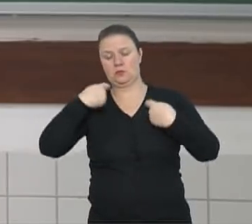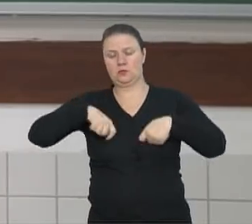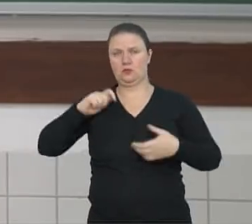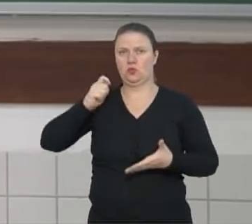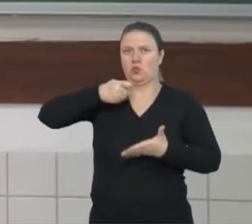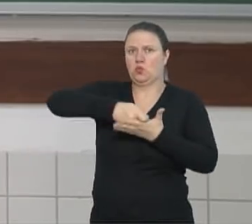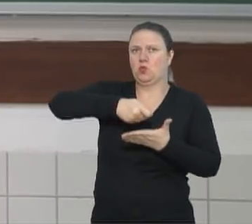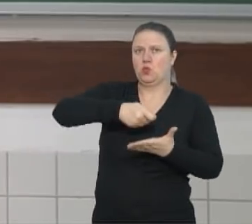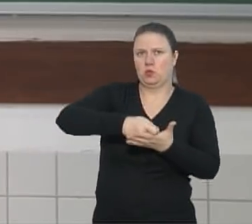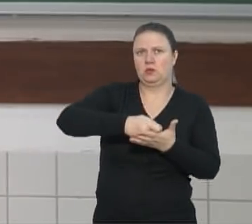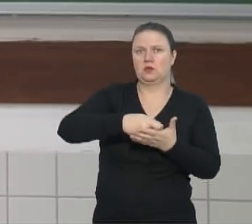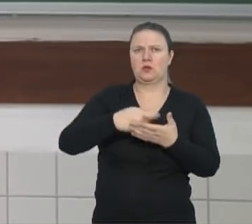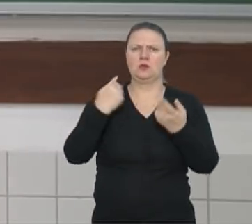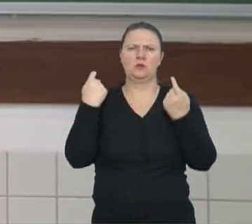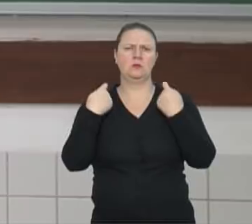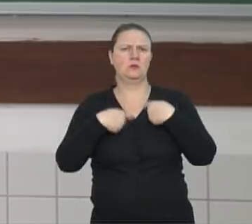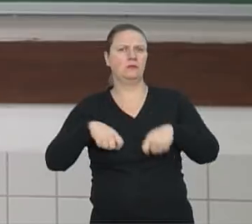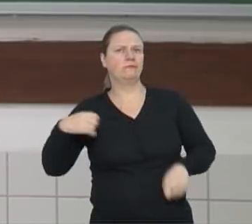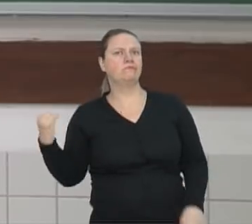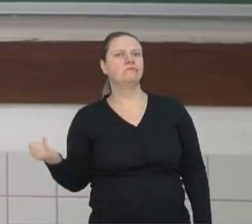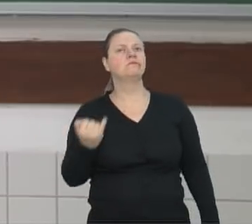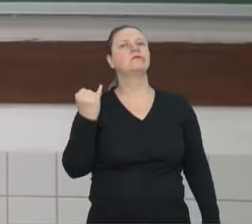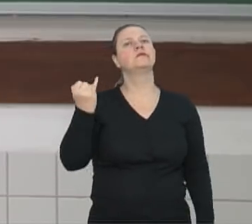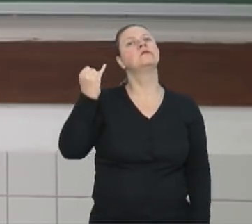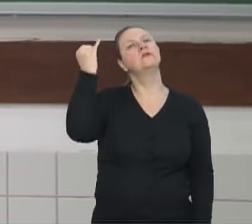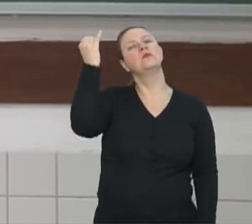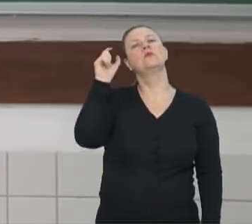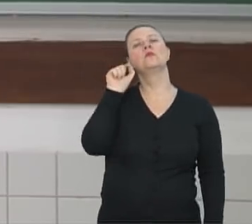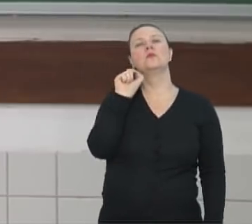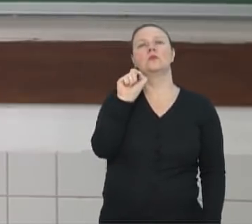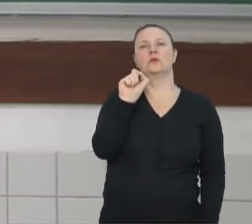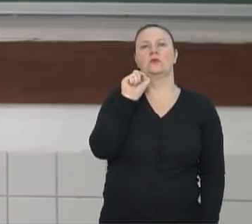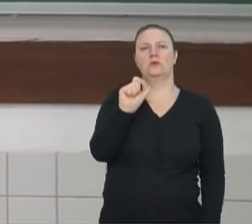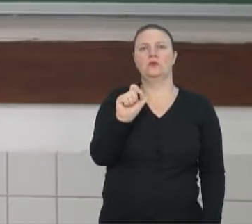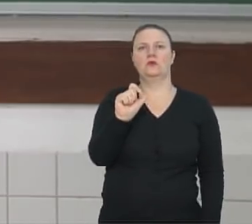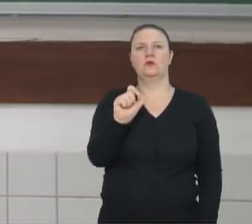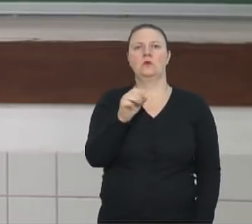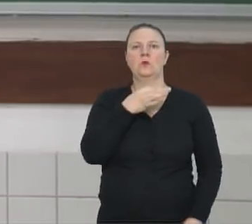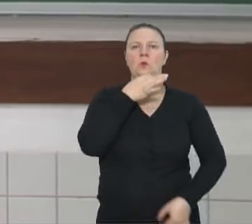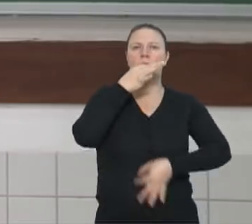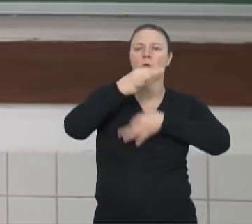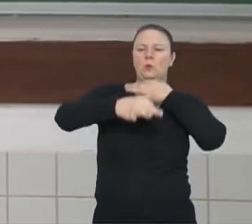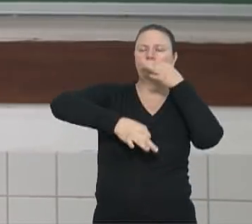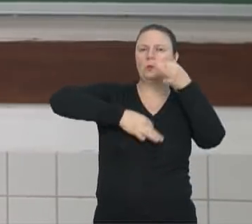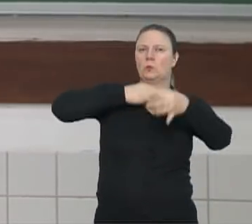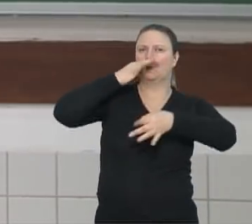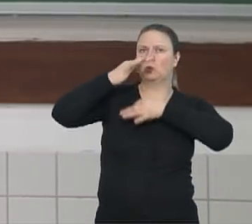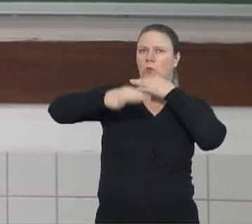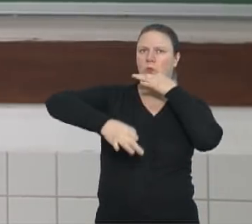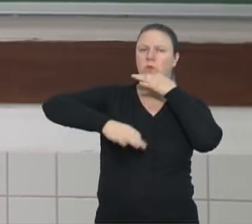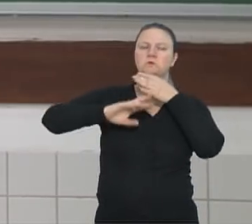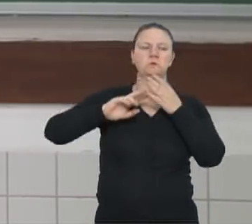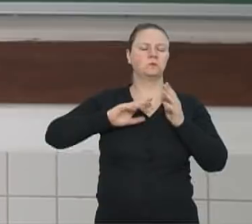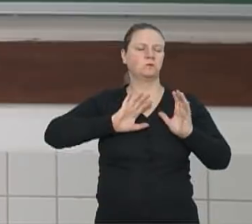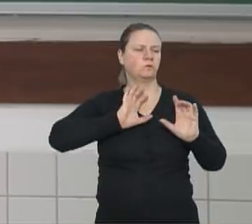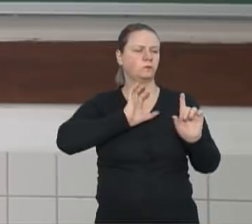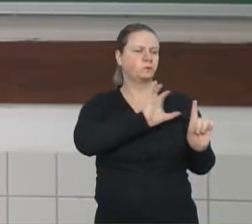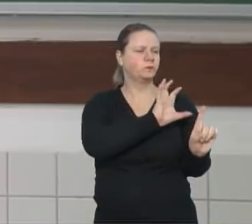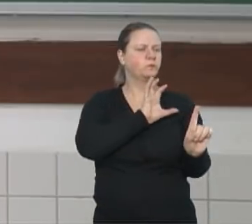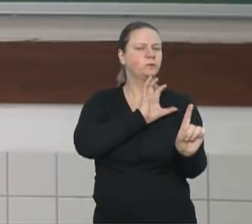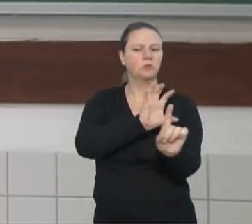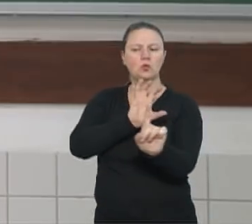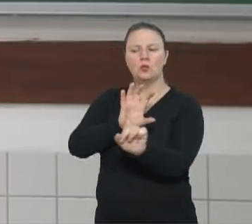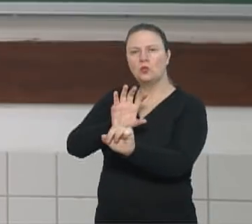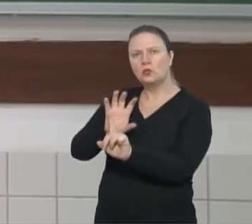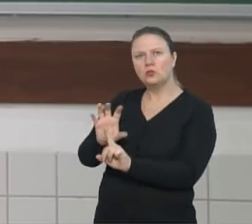ter uma coisa assim muito importante, que são argumentos convincentes, porque eu vou ter que, de